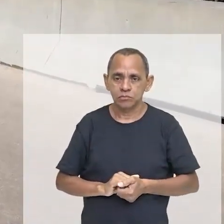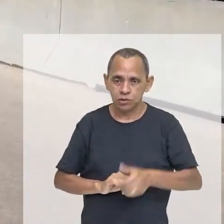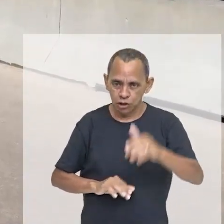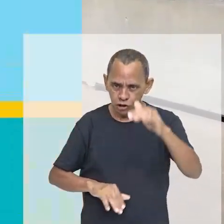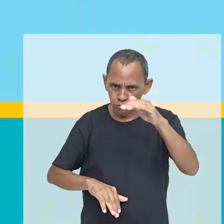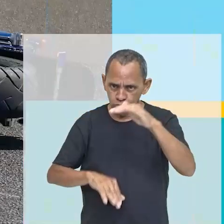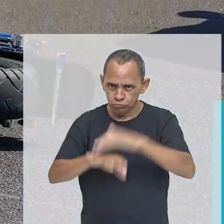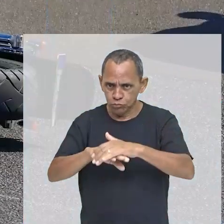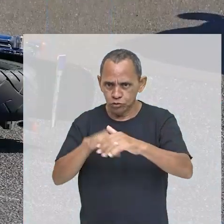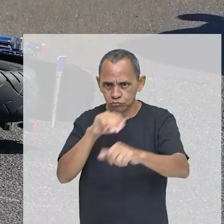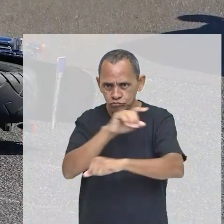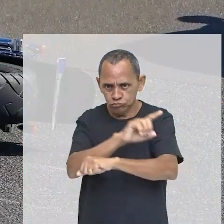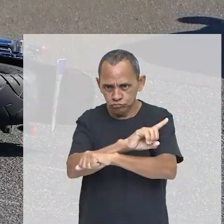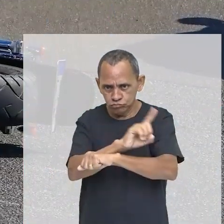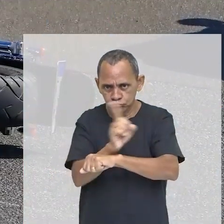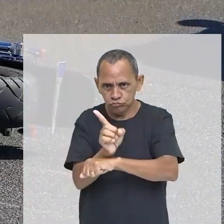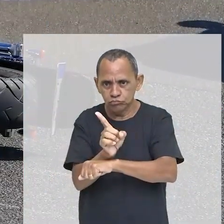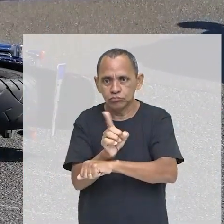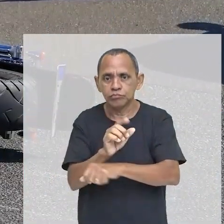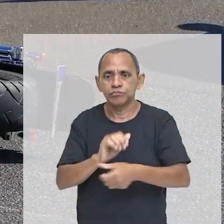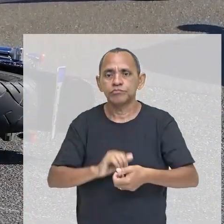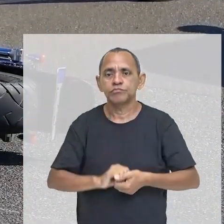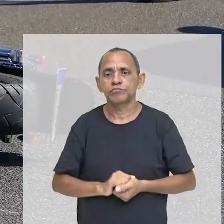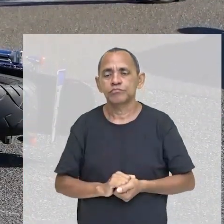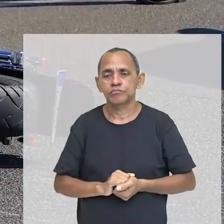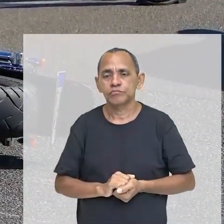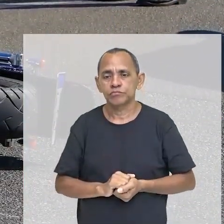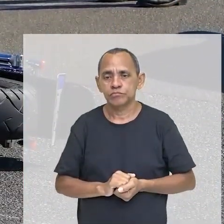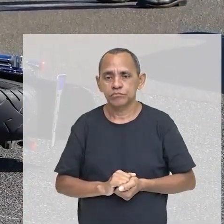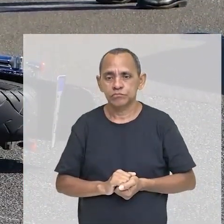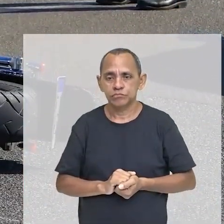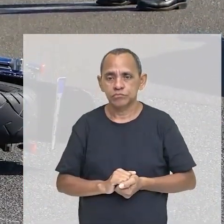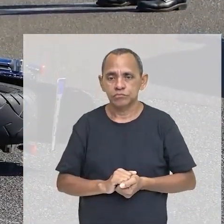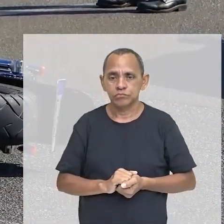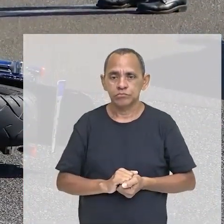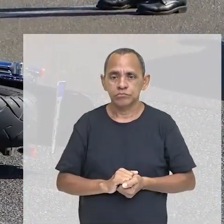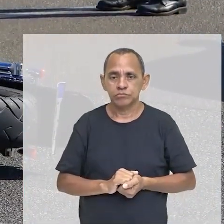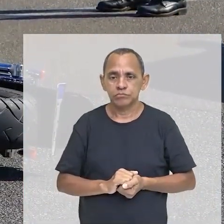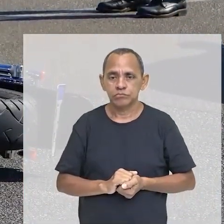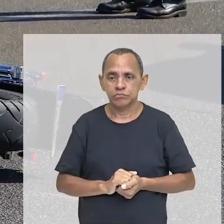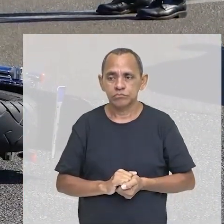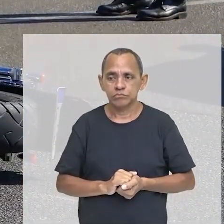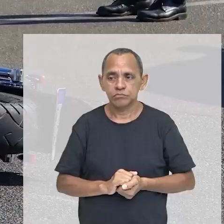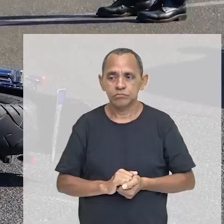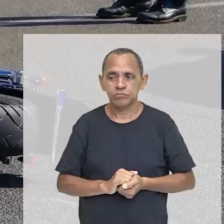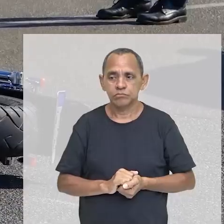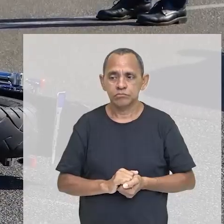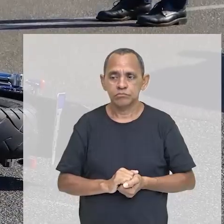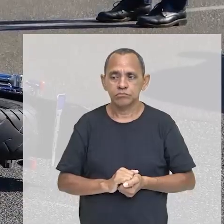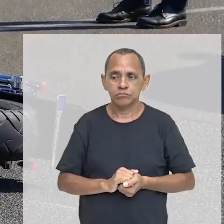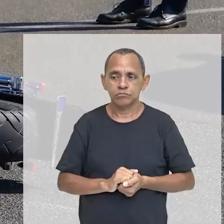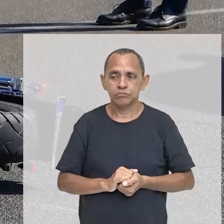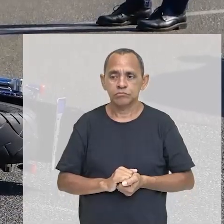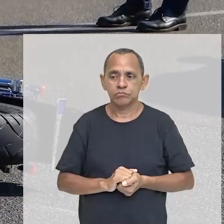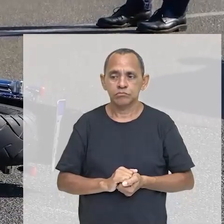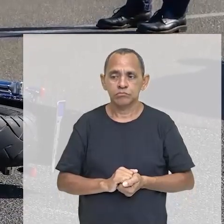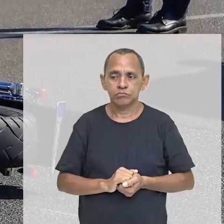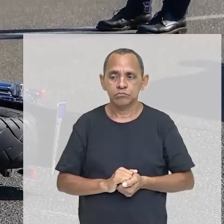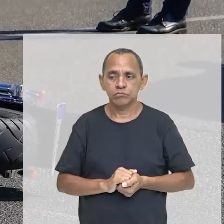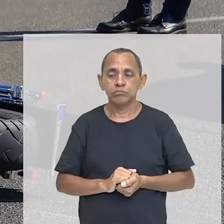velocidade. Accident. Accident. Accident.